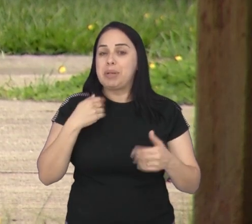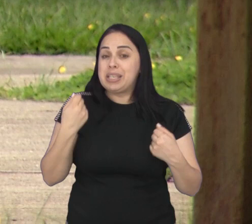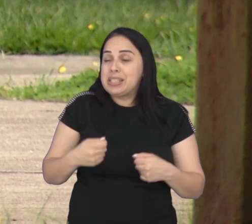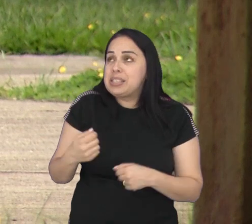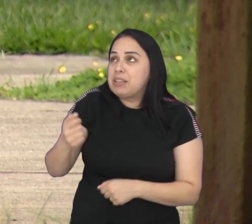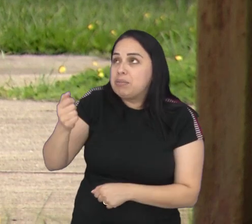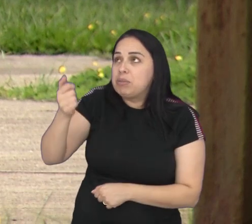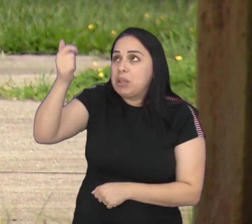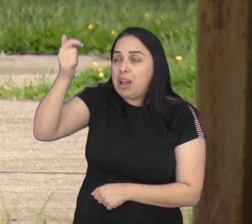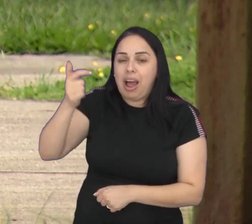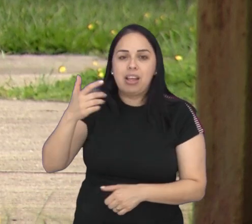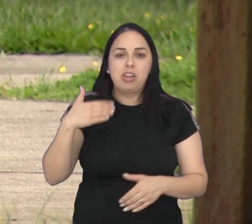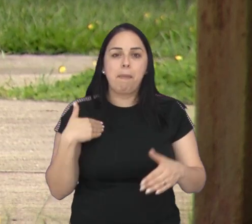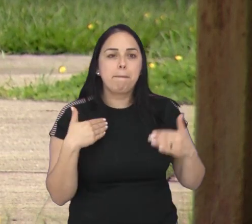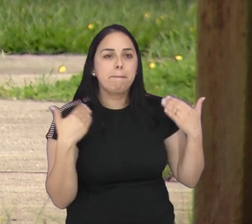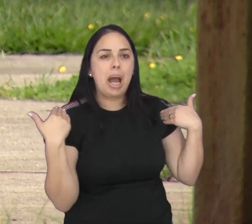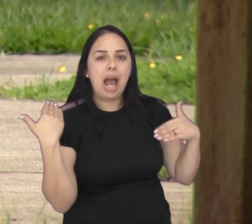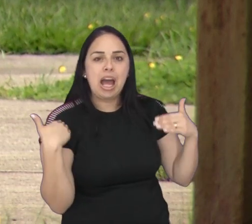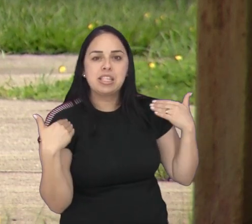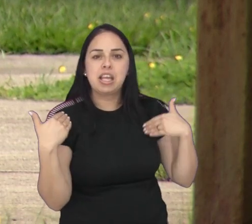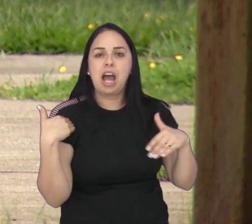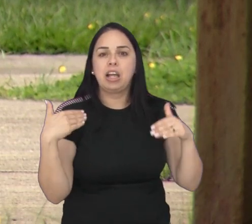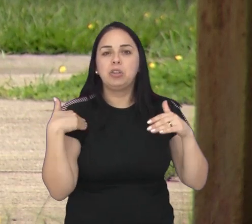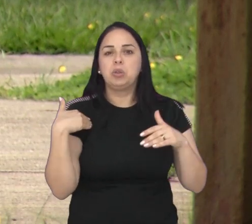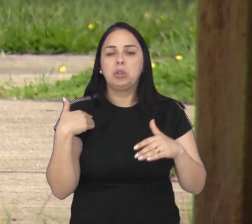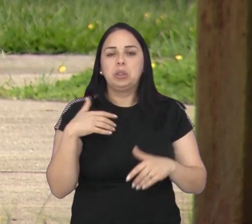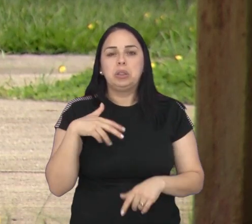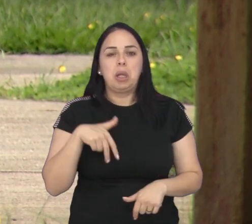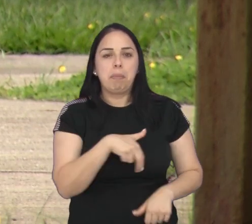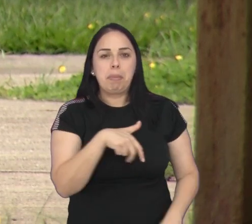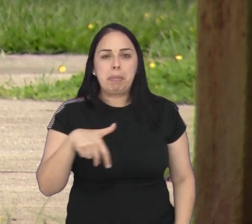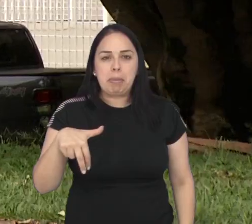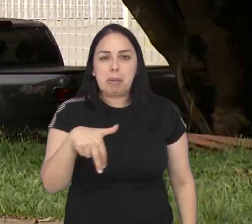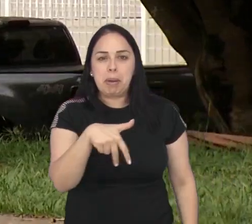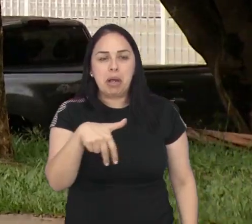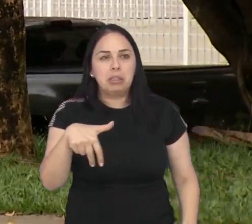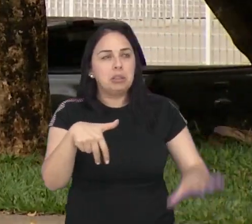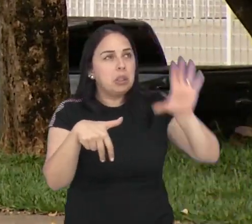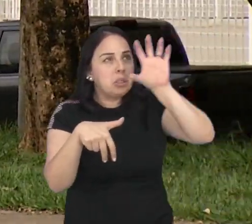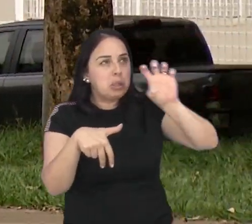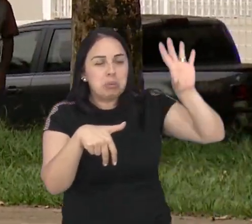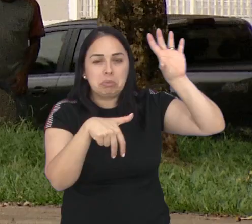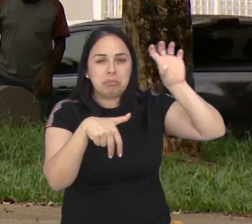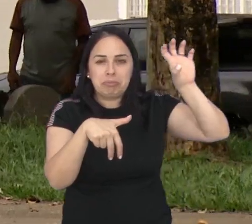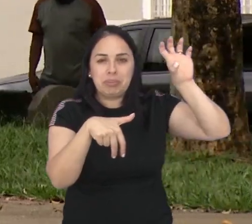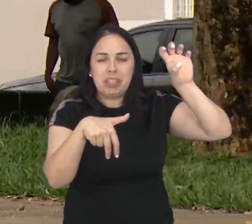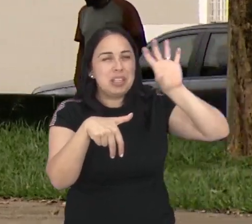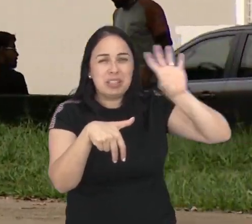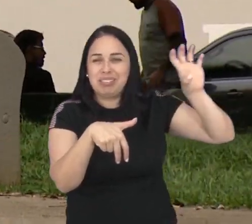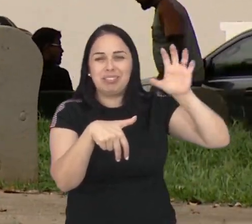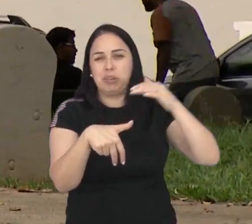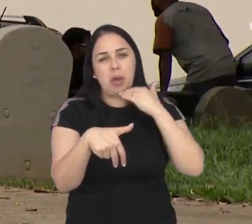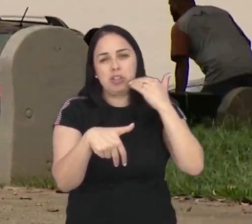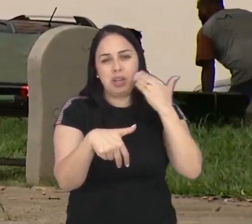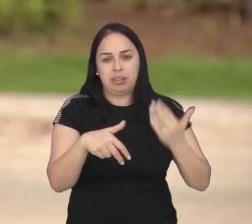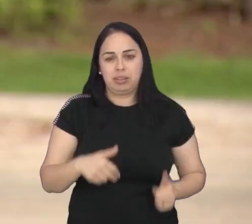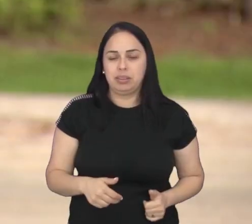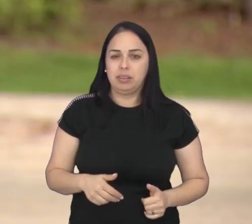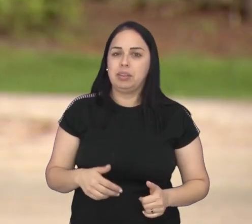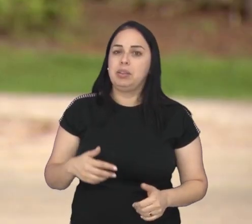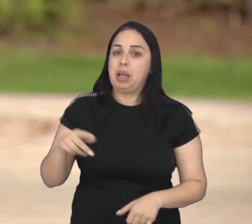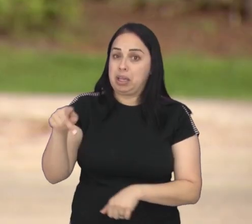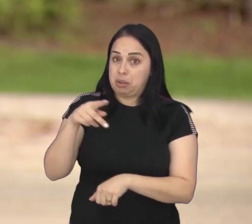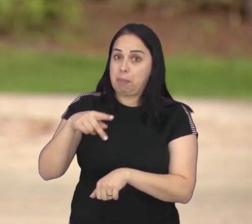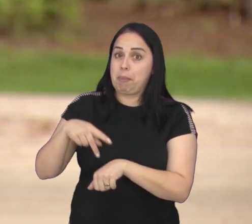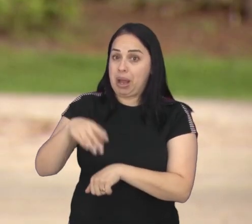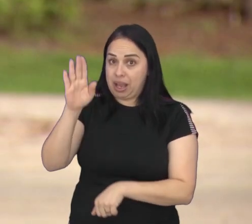ser a exposição direta. Então aquele passeio na praça num dia nublado, mesmo que seja tranquilo, não adianta muito. Mesmo